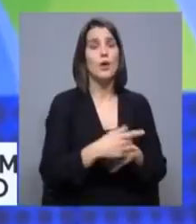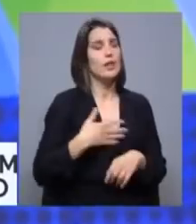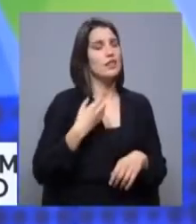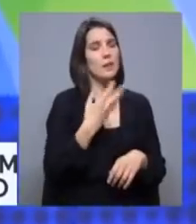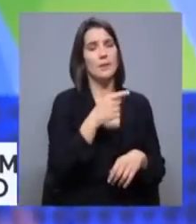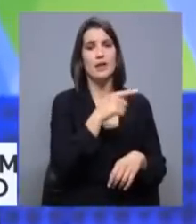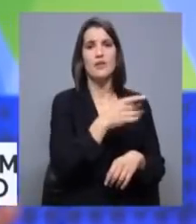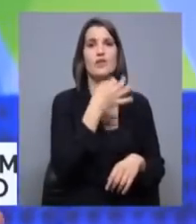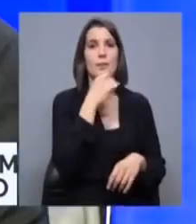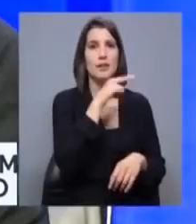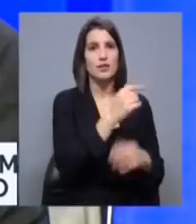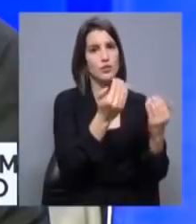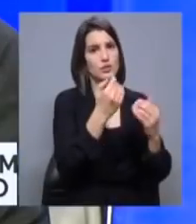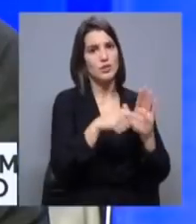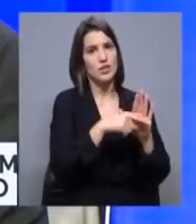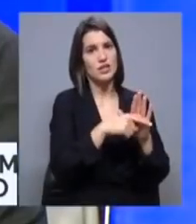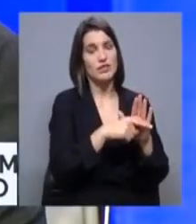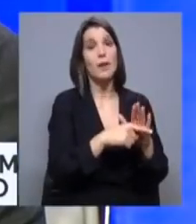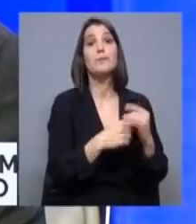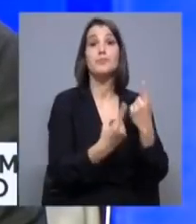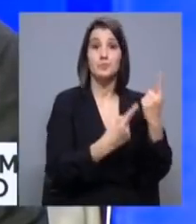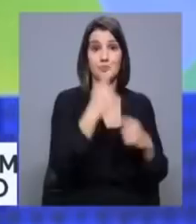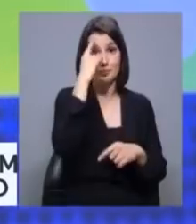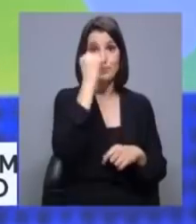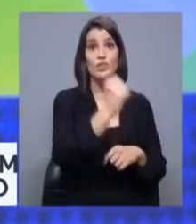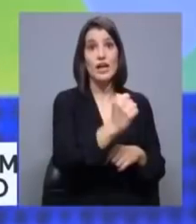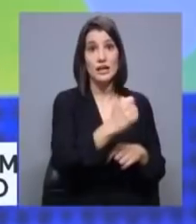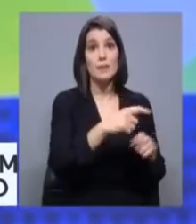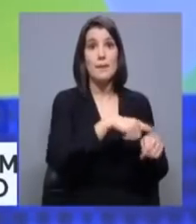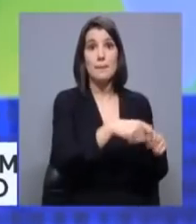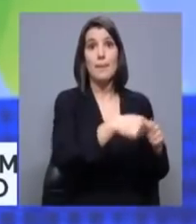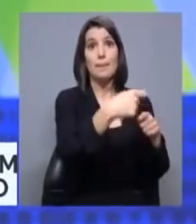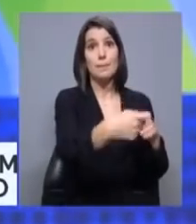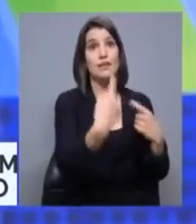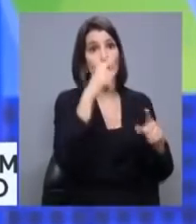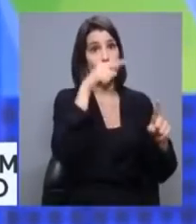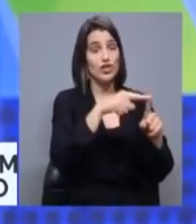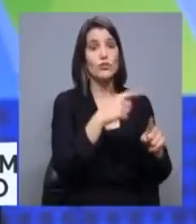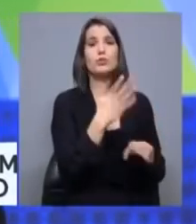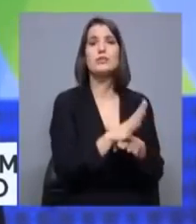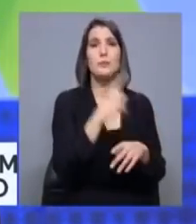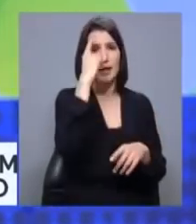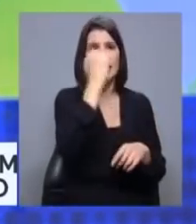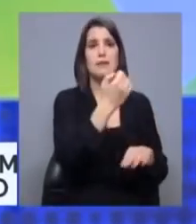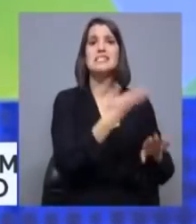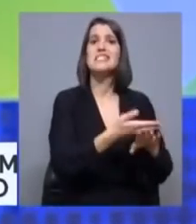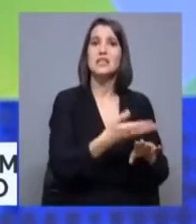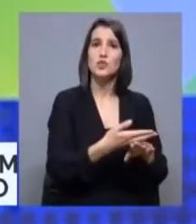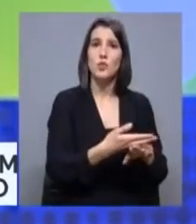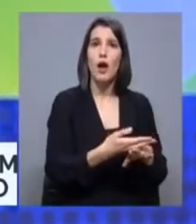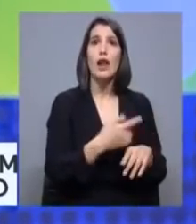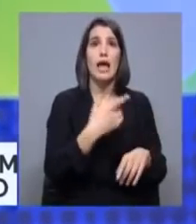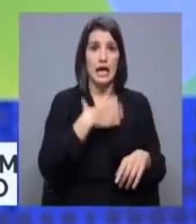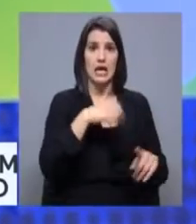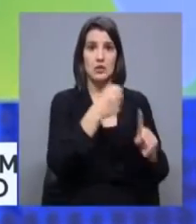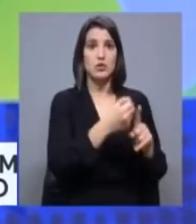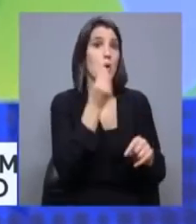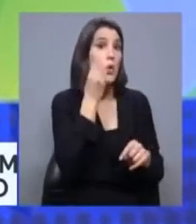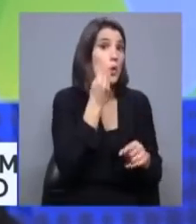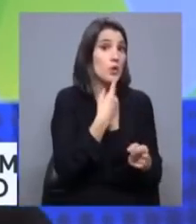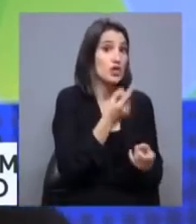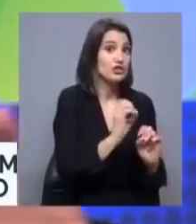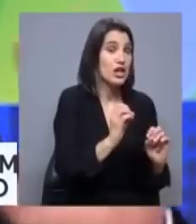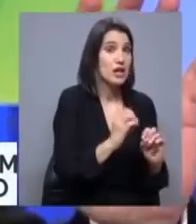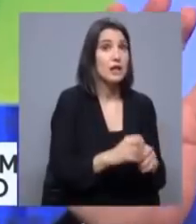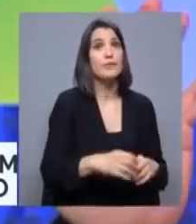em uma das pernas funciona outras que não estão as pessoas o massacre onde o aumento de pena tem uma função como os crimes sexuais que eles quer combater mas não desculpa e